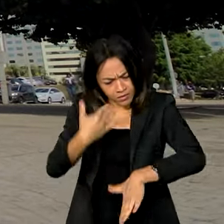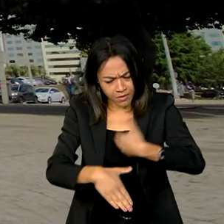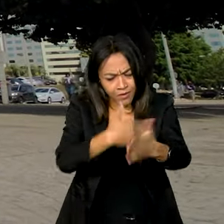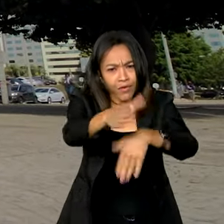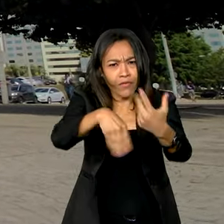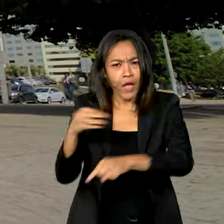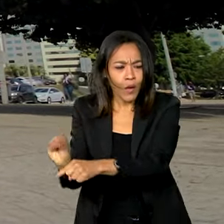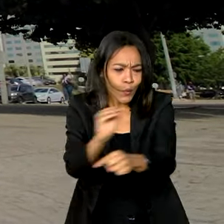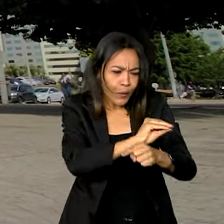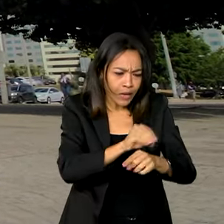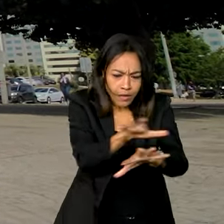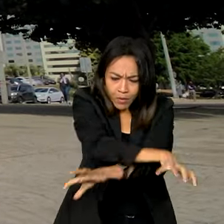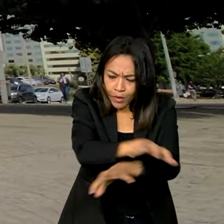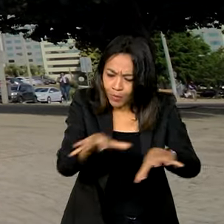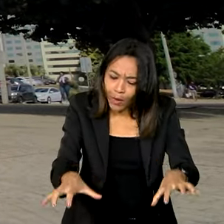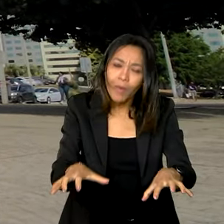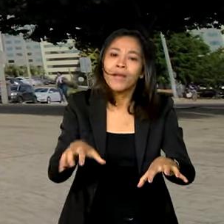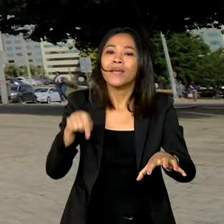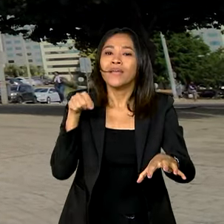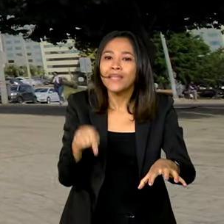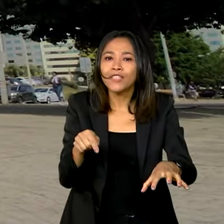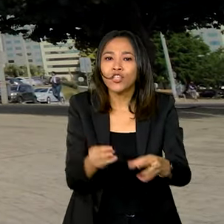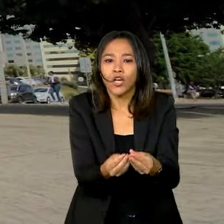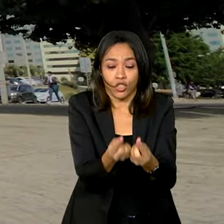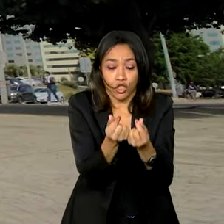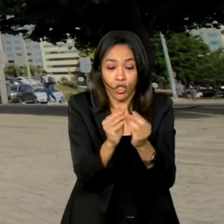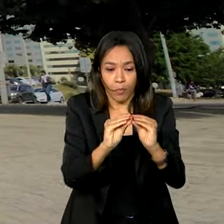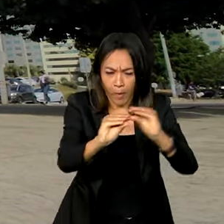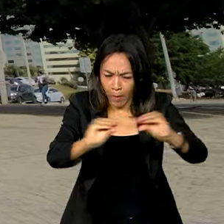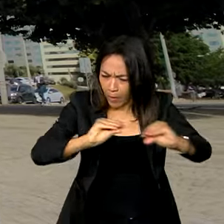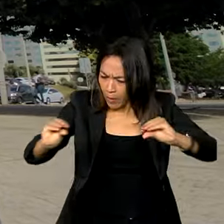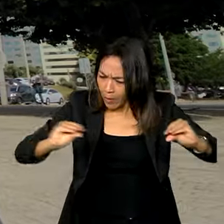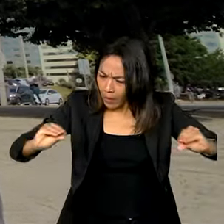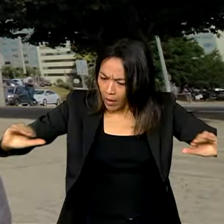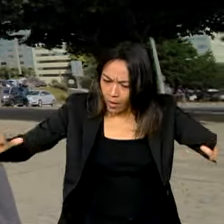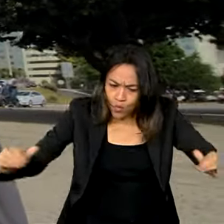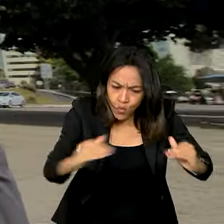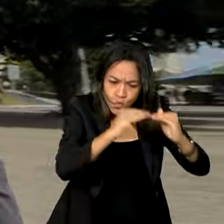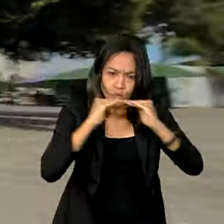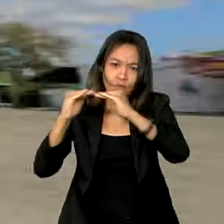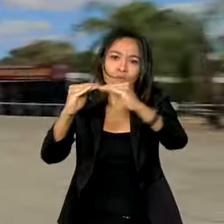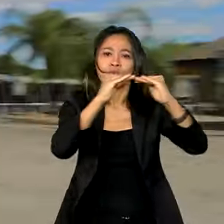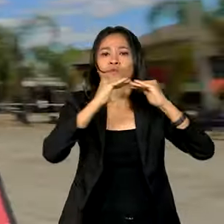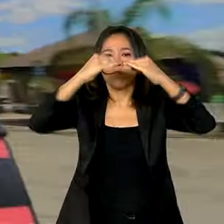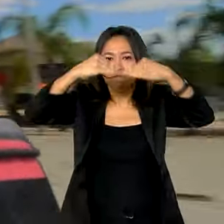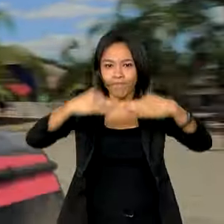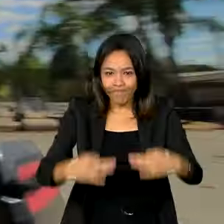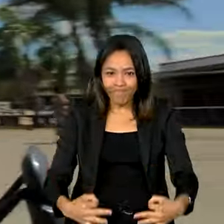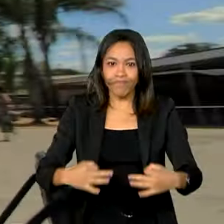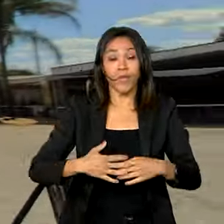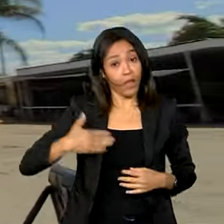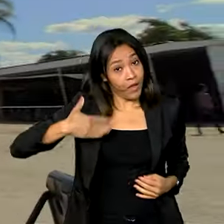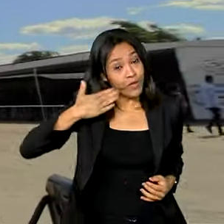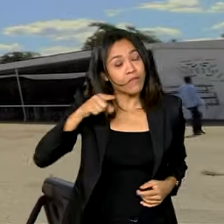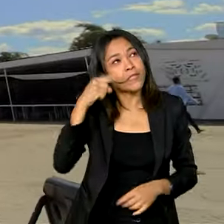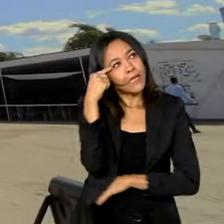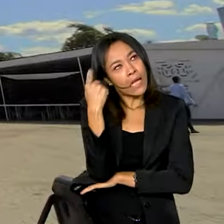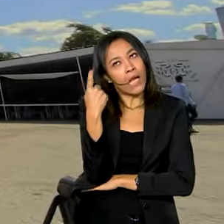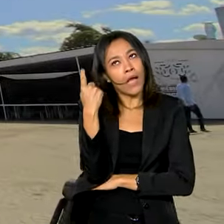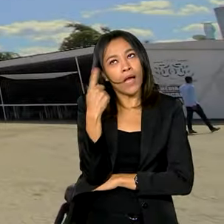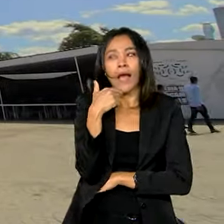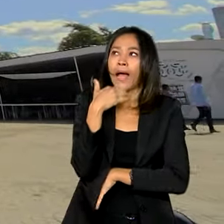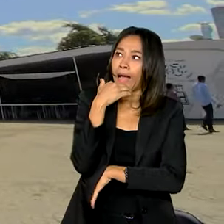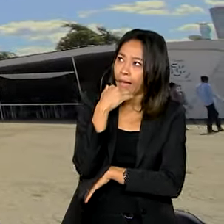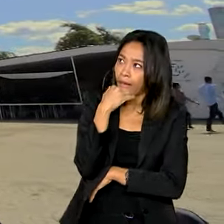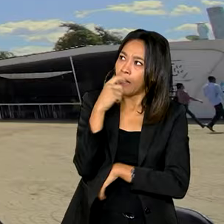preservar os seus biomas e fazer uma distribuição de riquezas mais justa e equilibrada. Eu sei, você deve estar achando